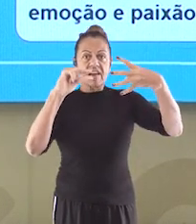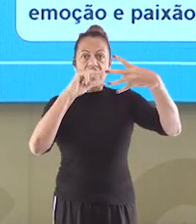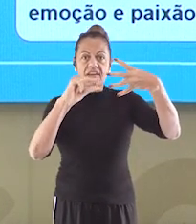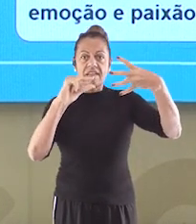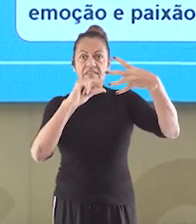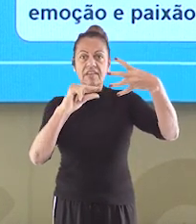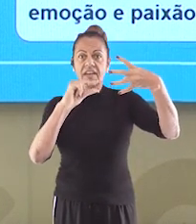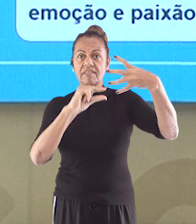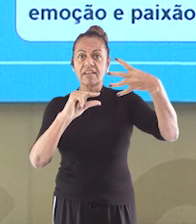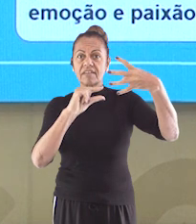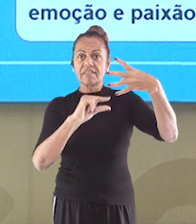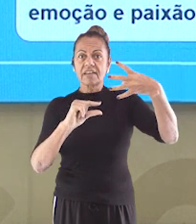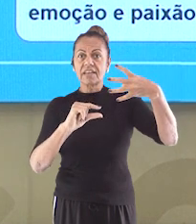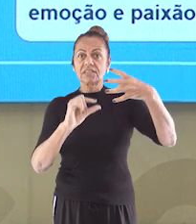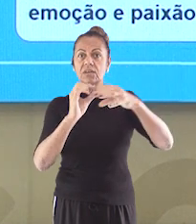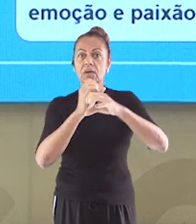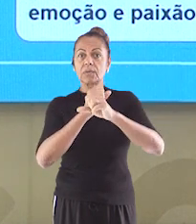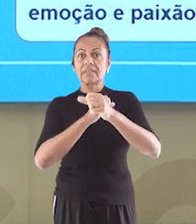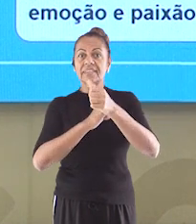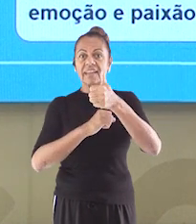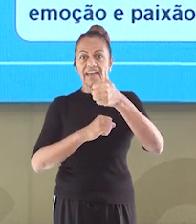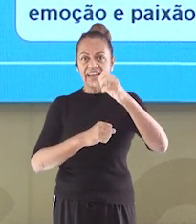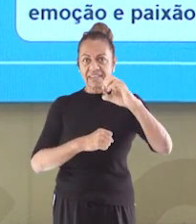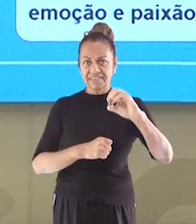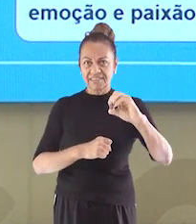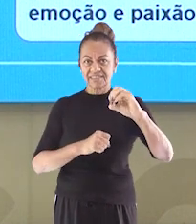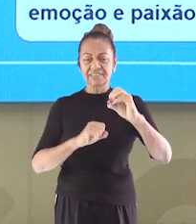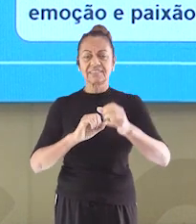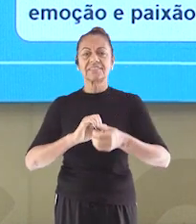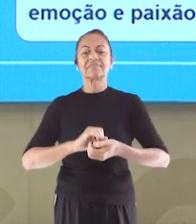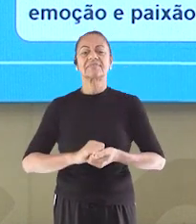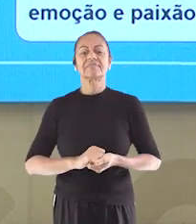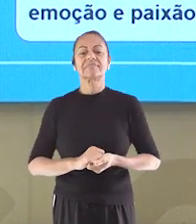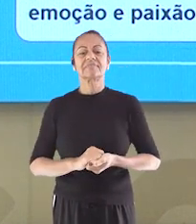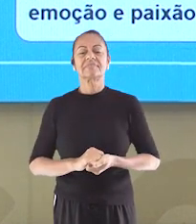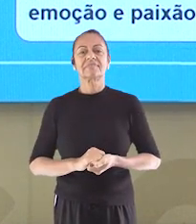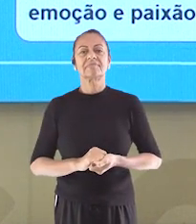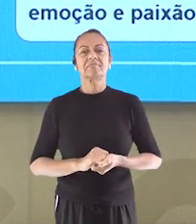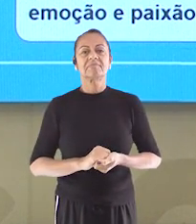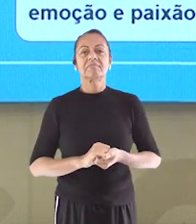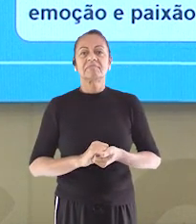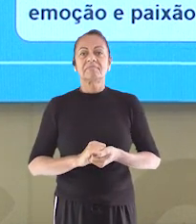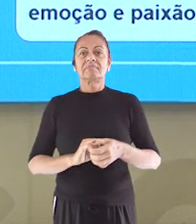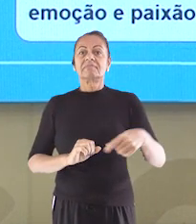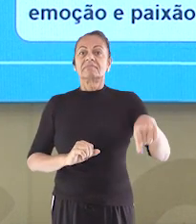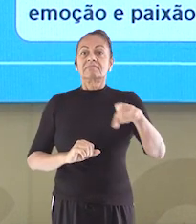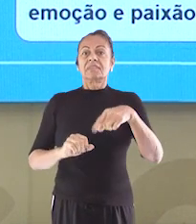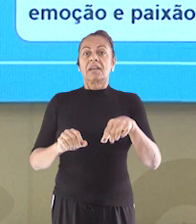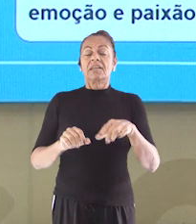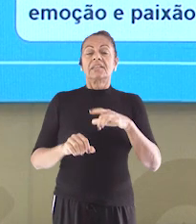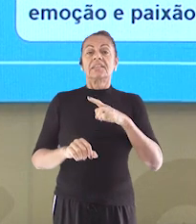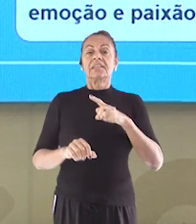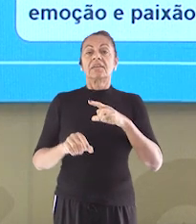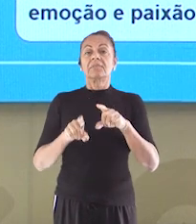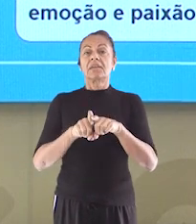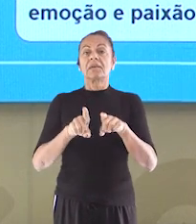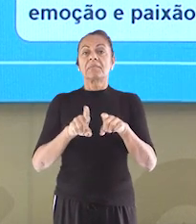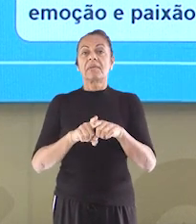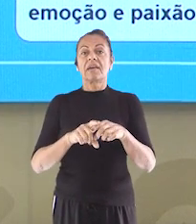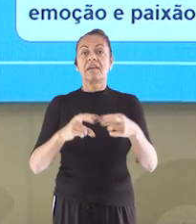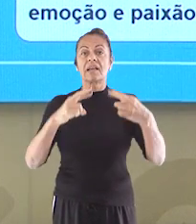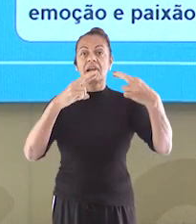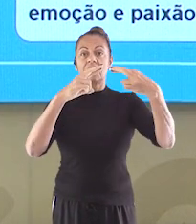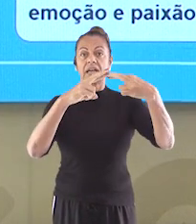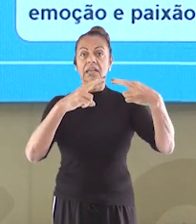estrofe, nós temos 10 versos. 1, 2, 3, 4, 5, 6, 7, 8, 9, 10